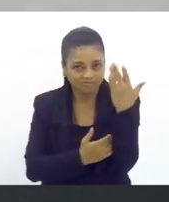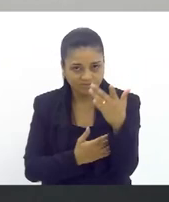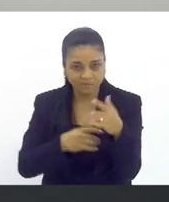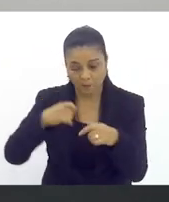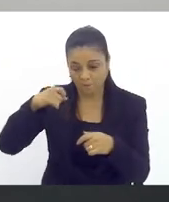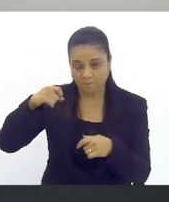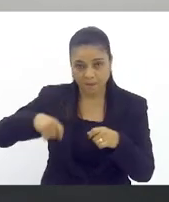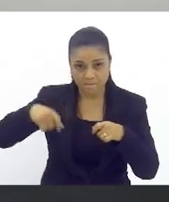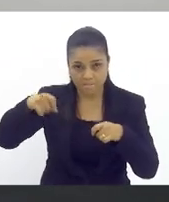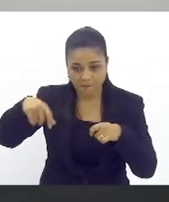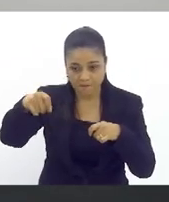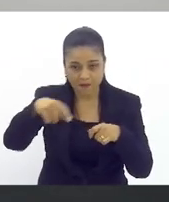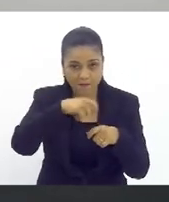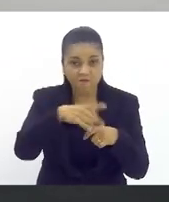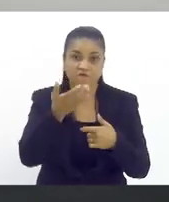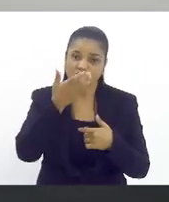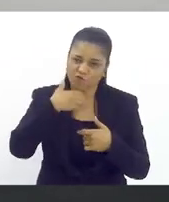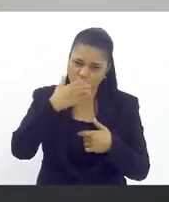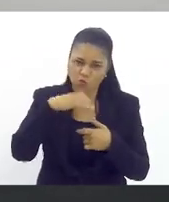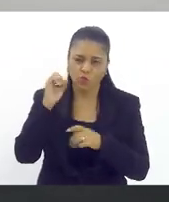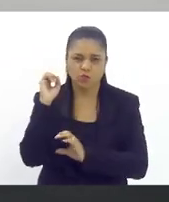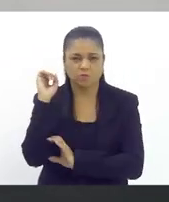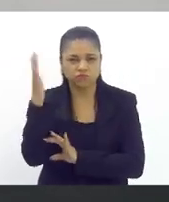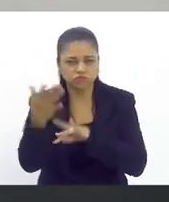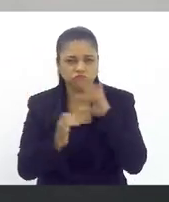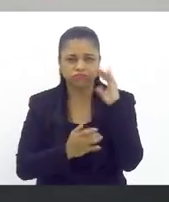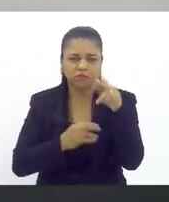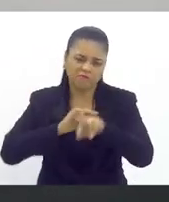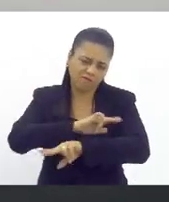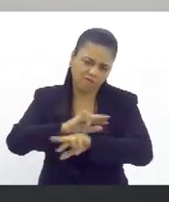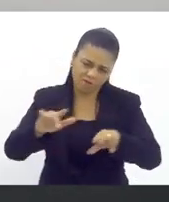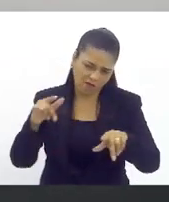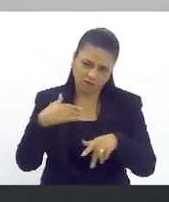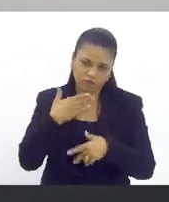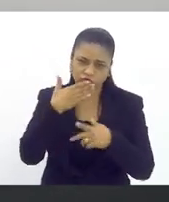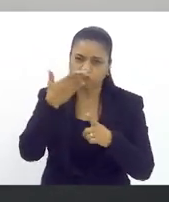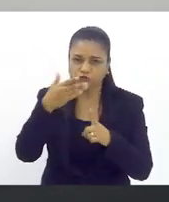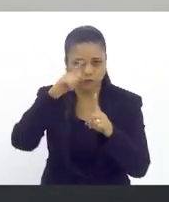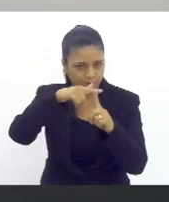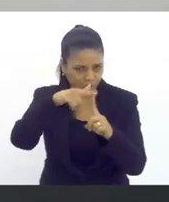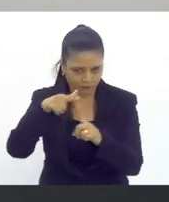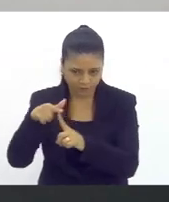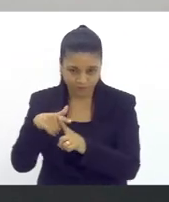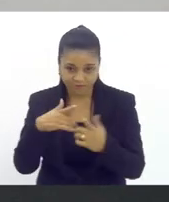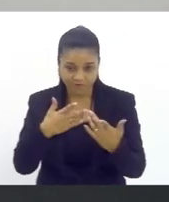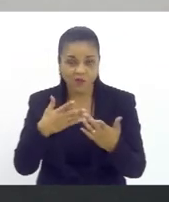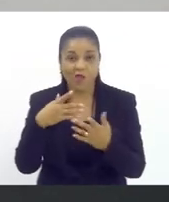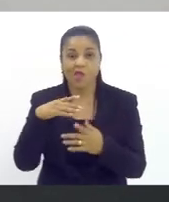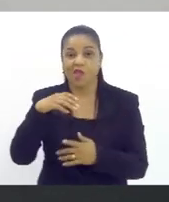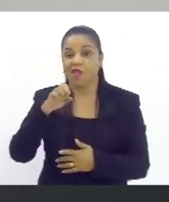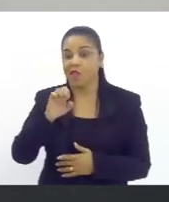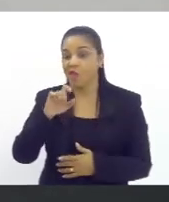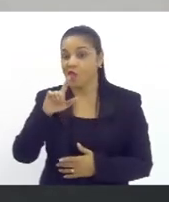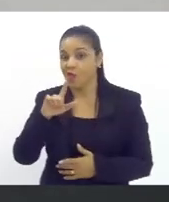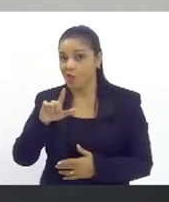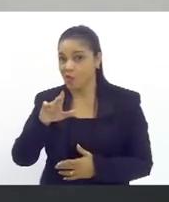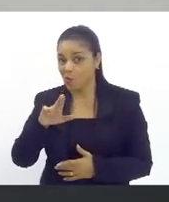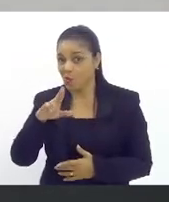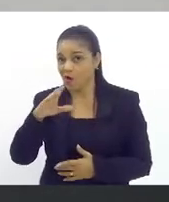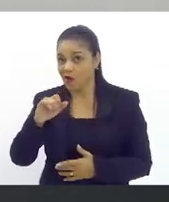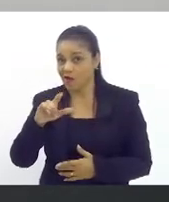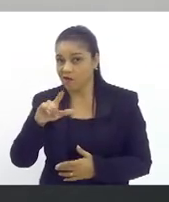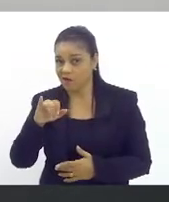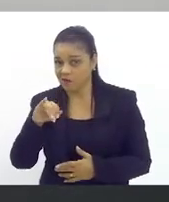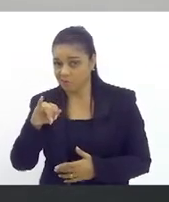de frutíferas de eucalipto de seringais etc sobretudo eucalipto que dá muito dinheiro cresce